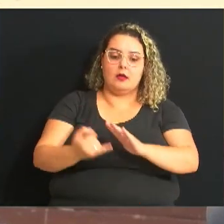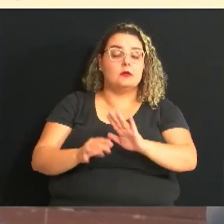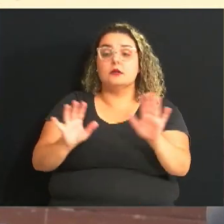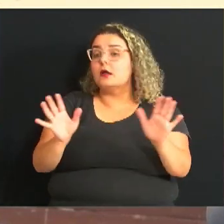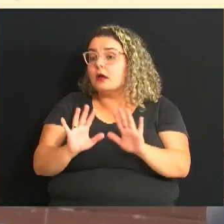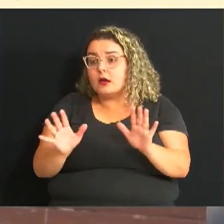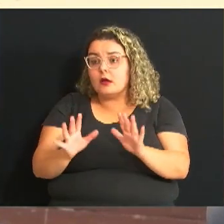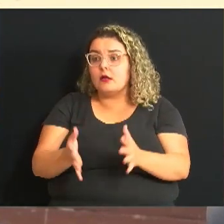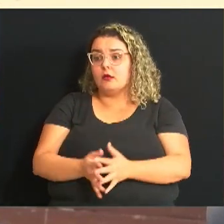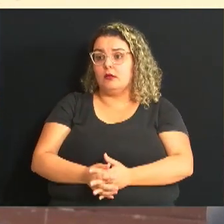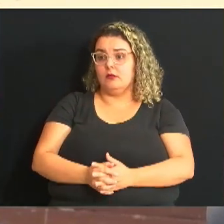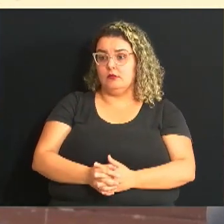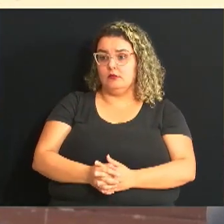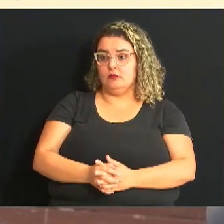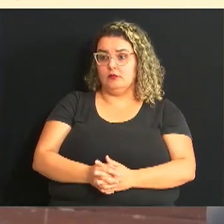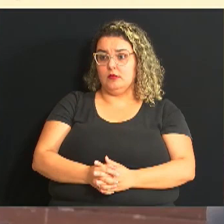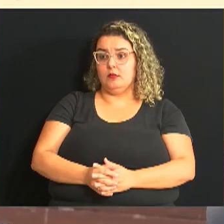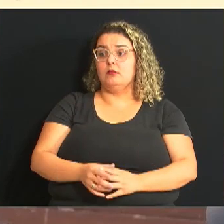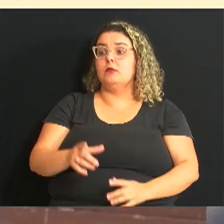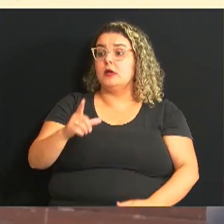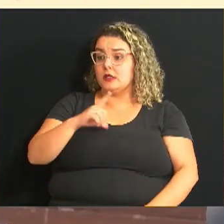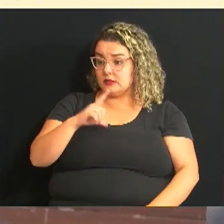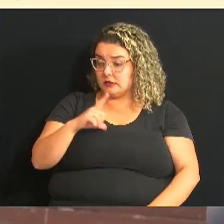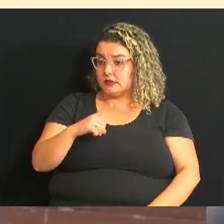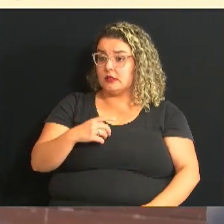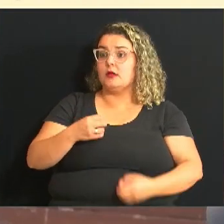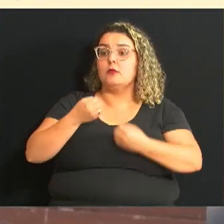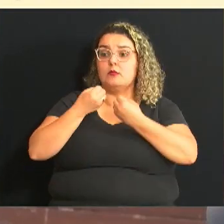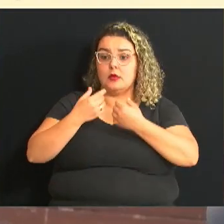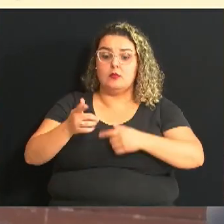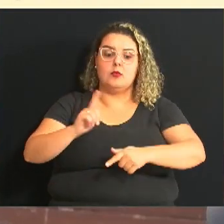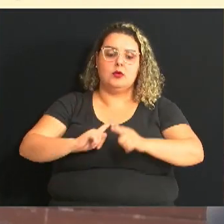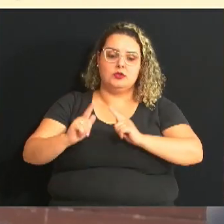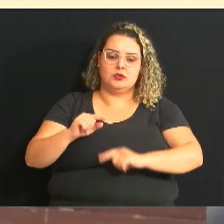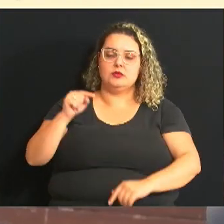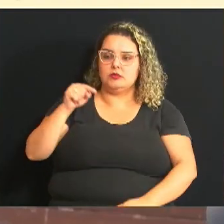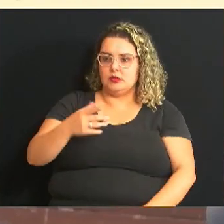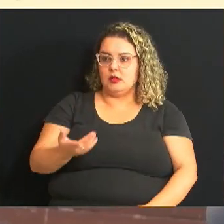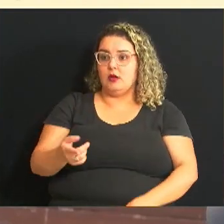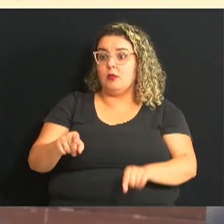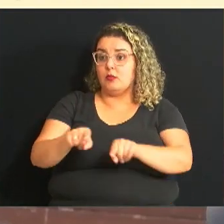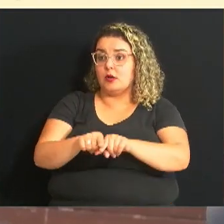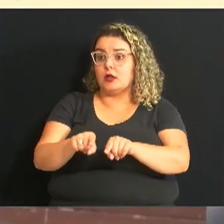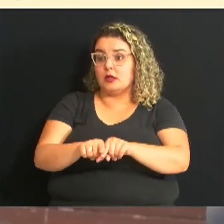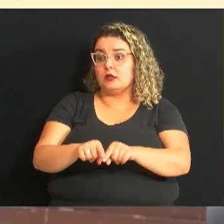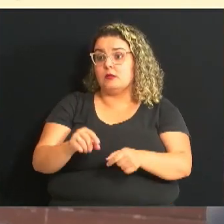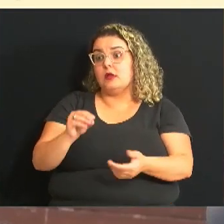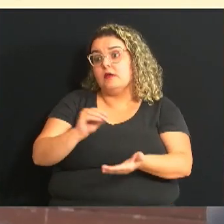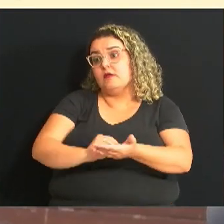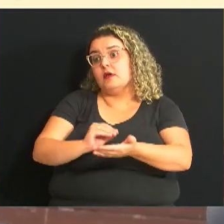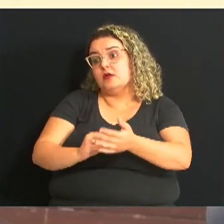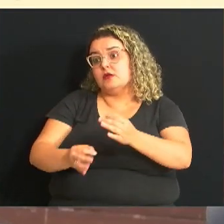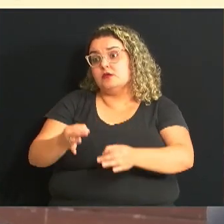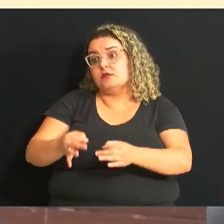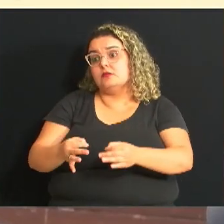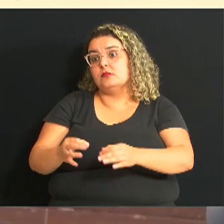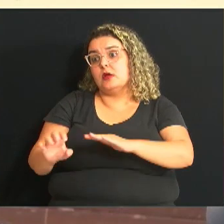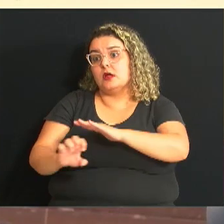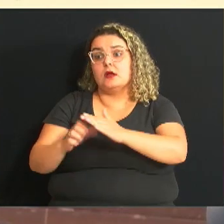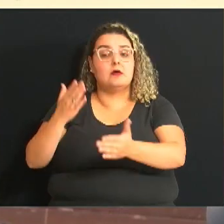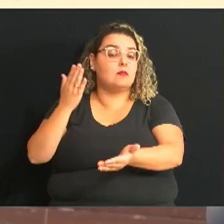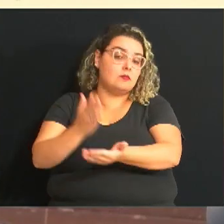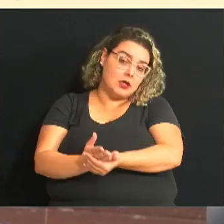mas há uma boa gestão disso, porque também senão fica injusto, porque daí as empresas param de